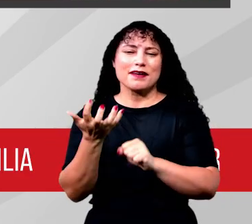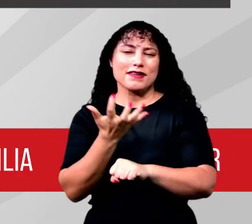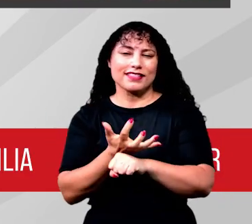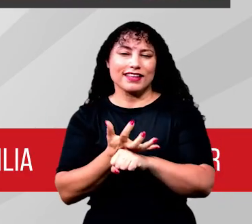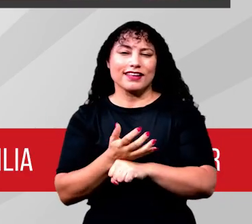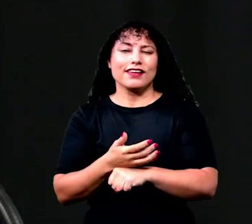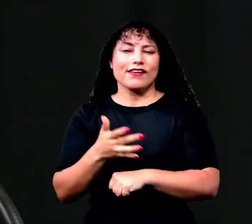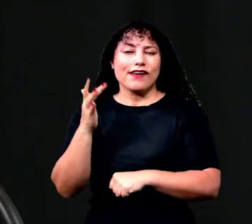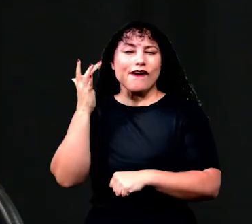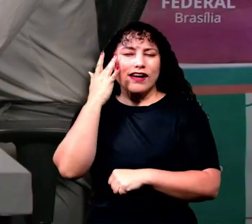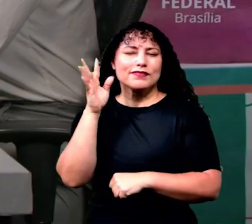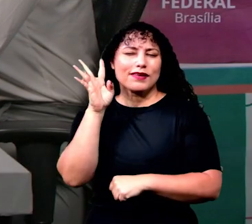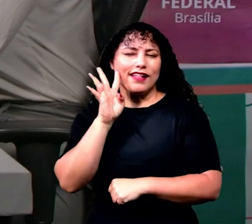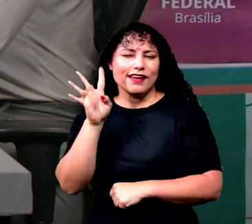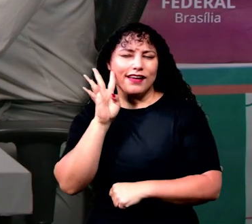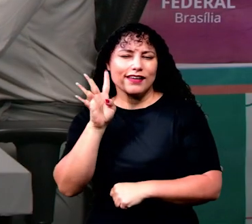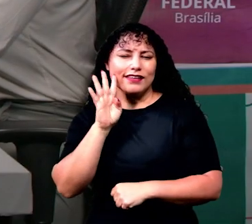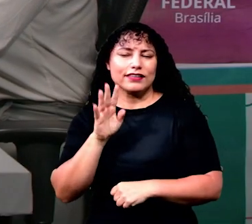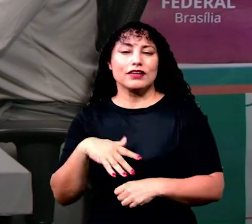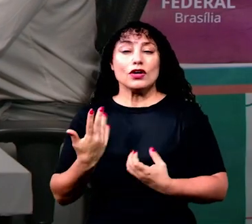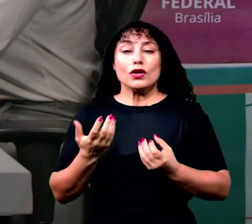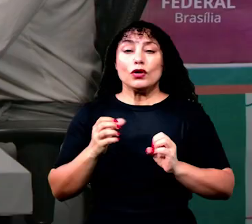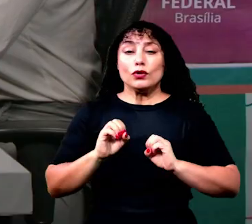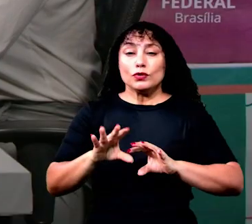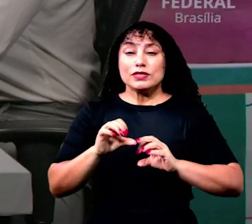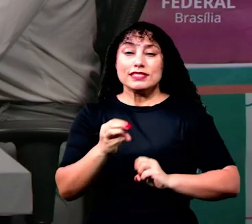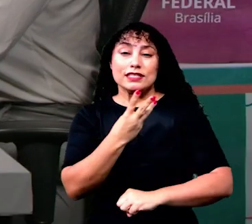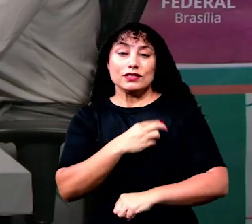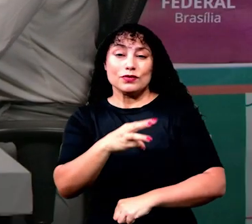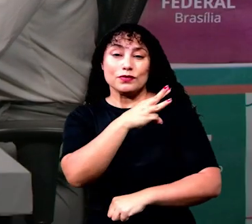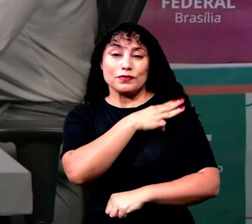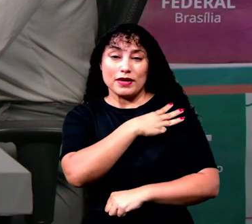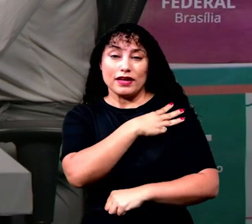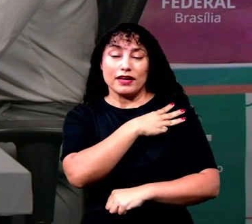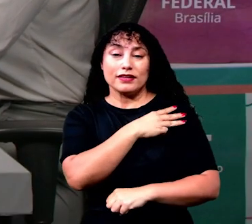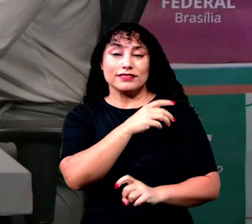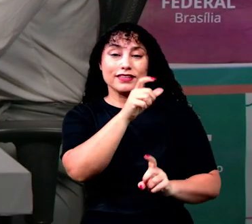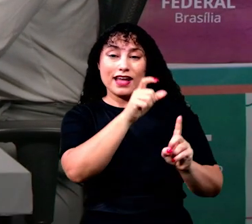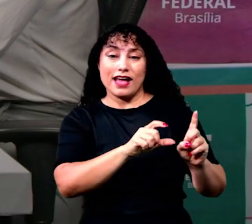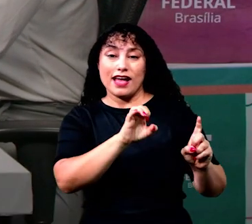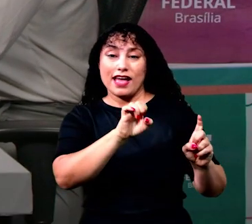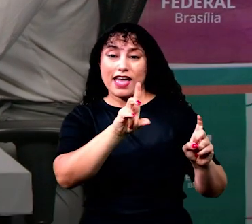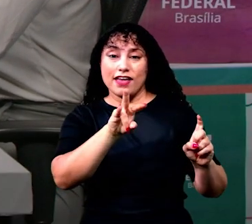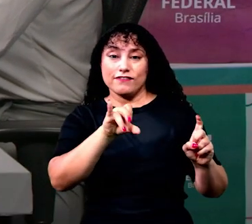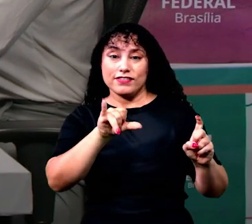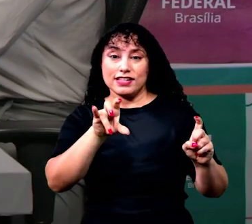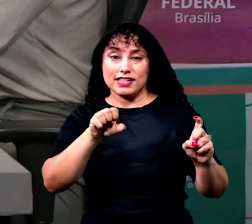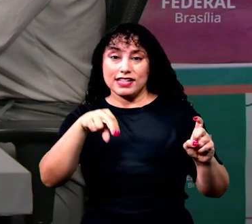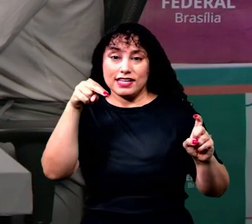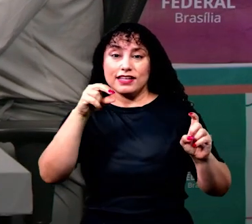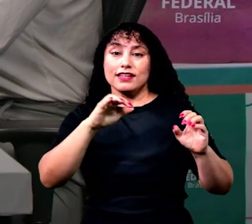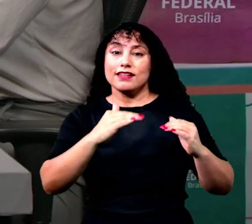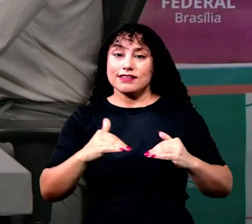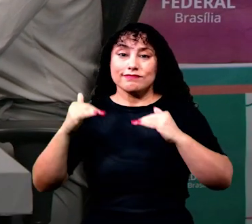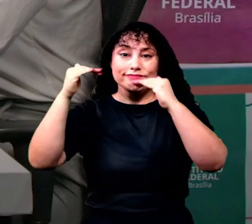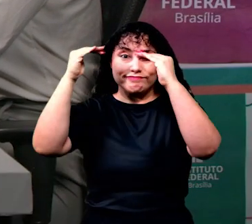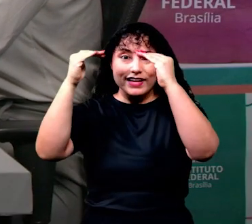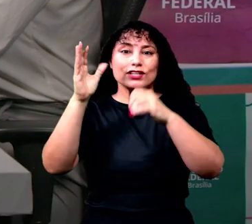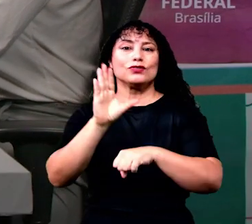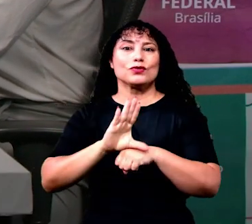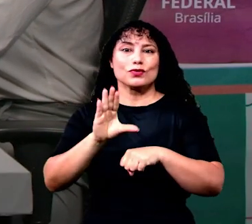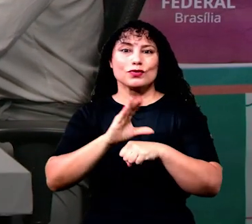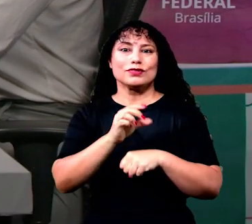acho que isso é bem bacana. No ensino médio, tem a Evelyn que está no ensino superior, mas também tem o curso de ensino